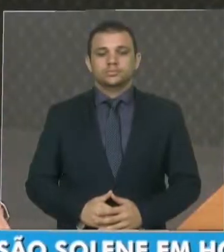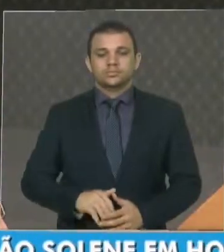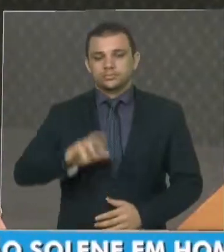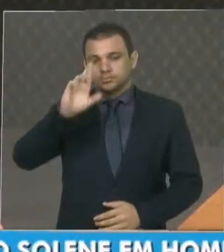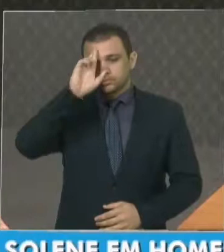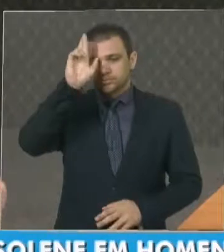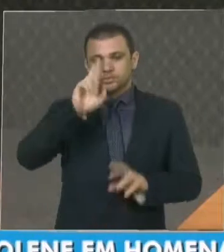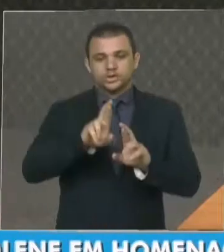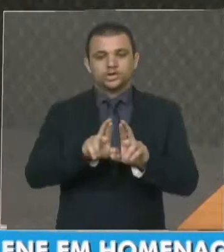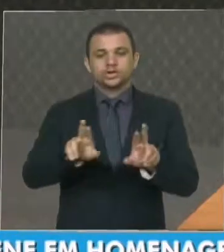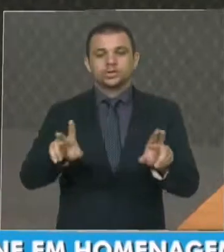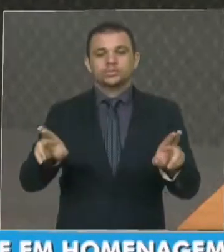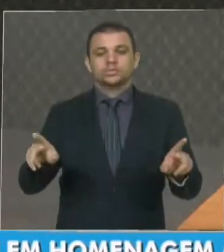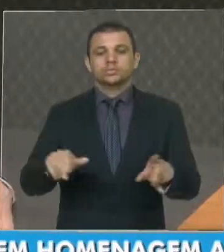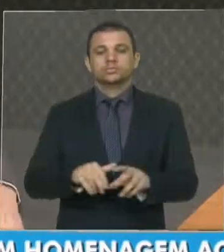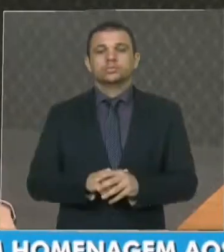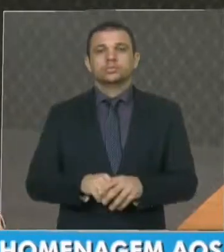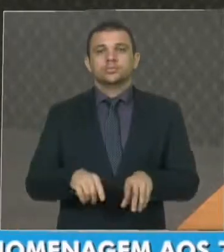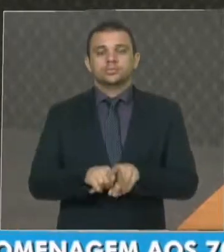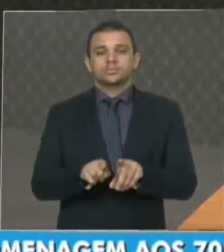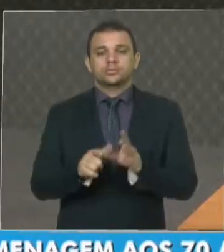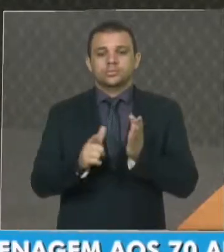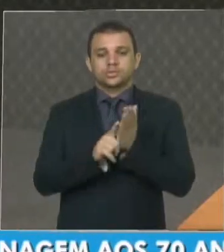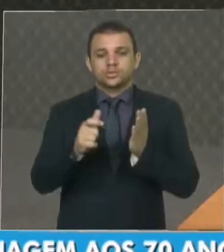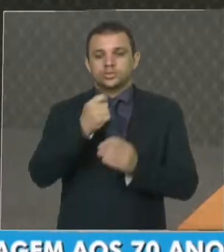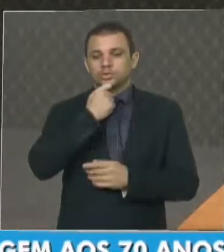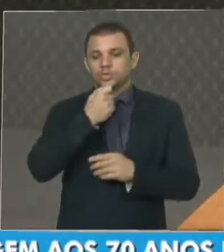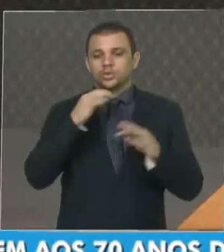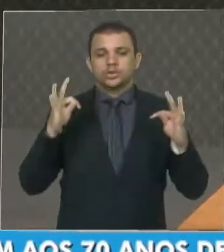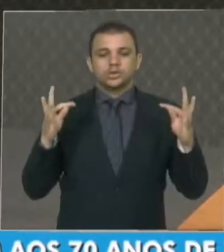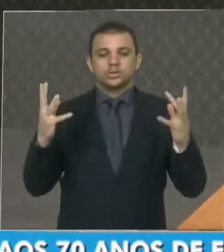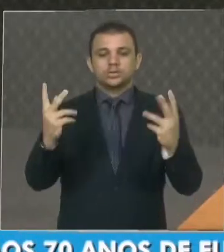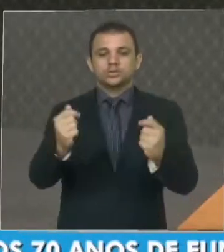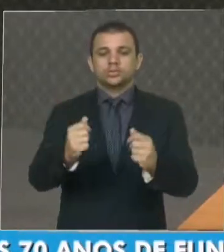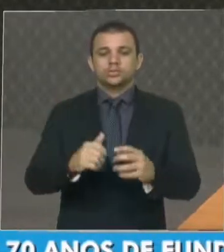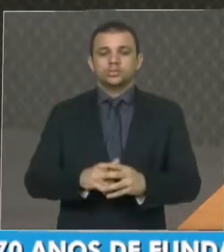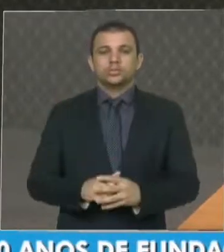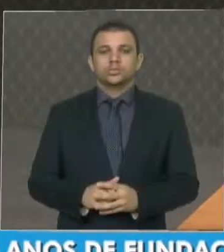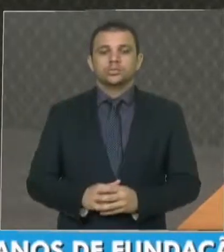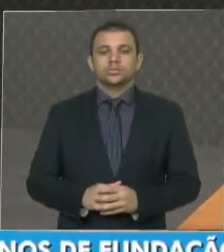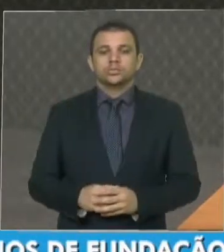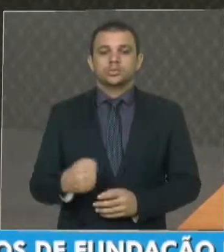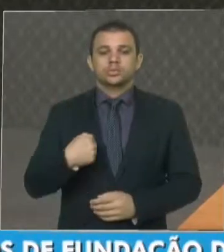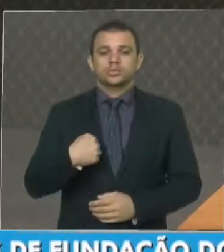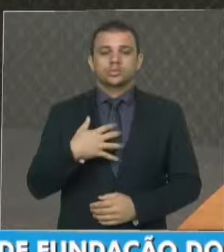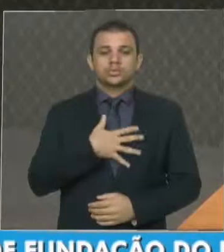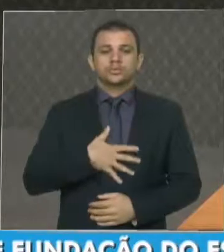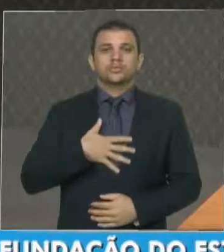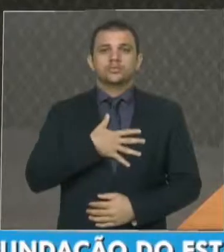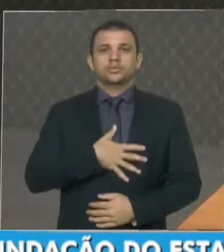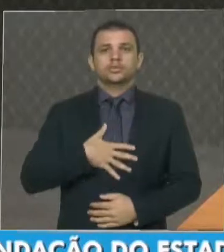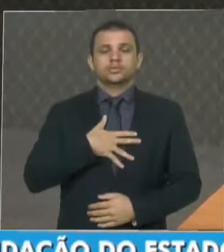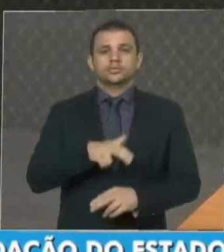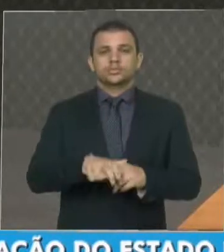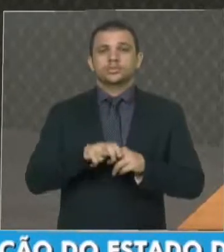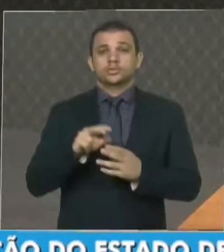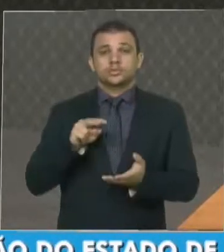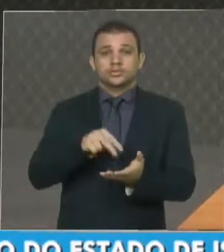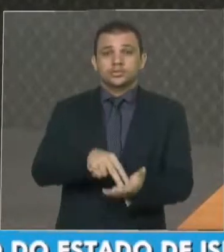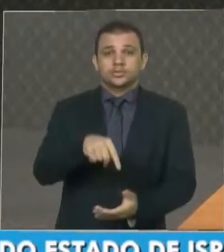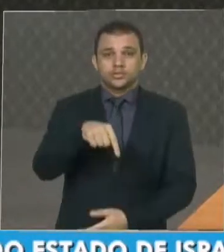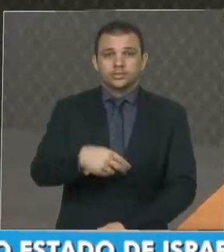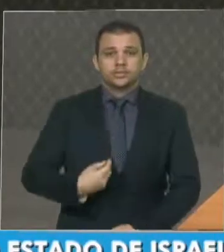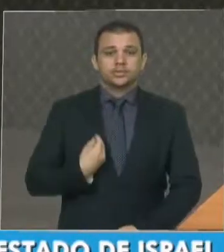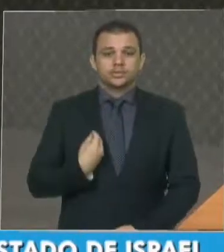autoridades, e jornalistas e todos. Estou muito feliz de ser aqui, nesse